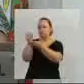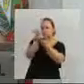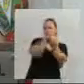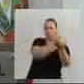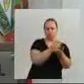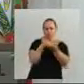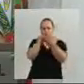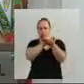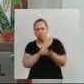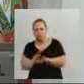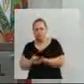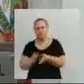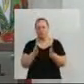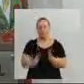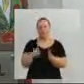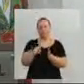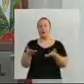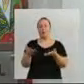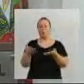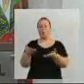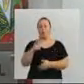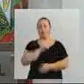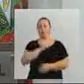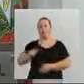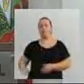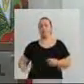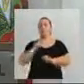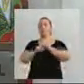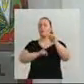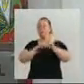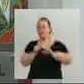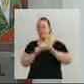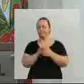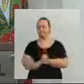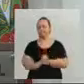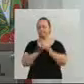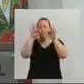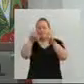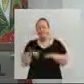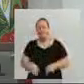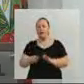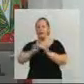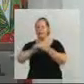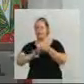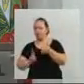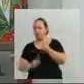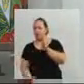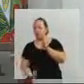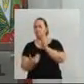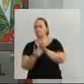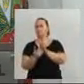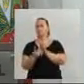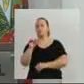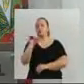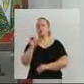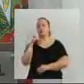o poder público passa para a fase seguinte, que é a fase de fazer o relatório final, e que deve ter o mesmo prazo, de até 90